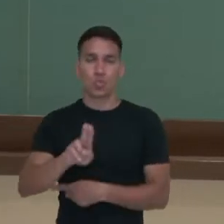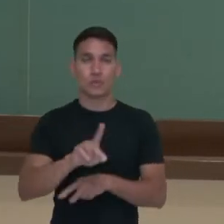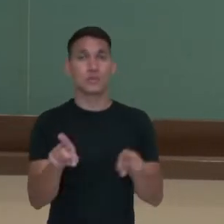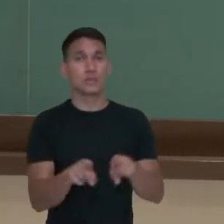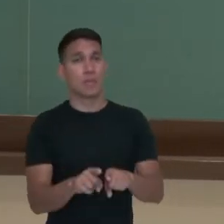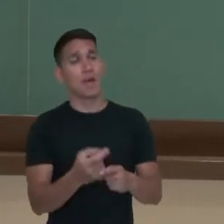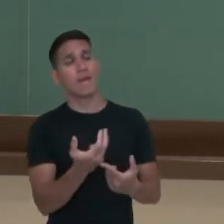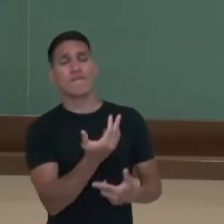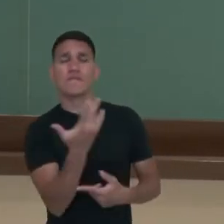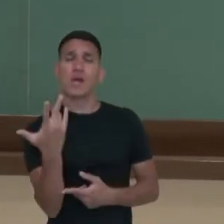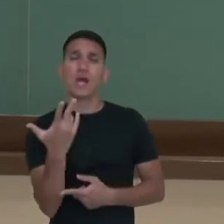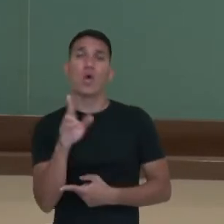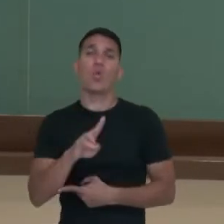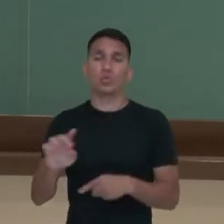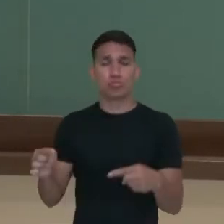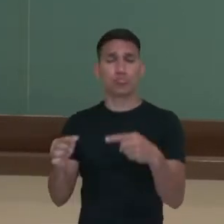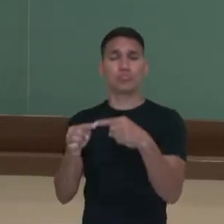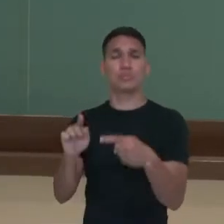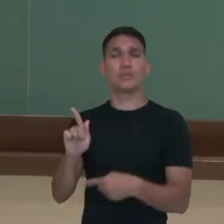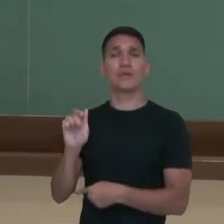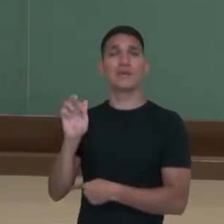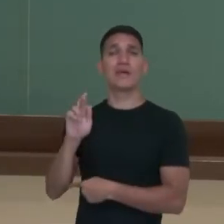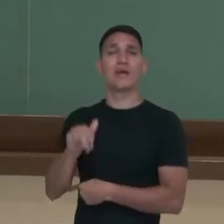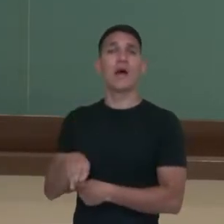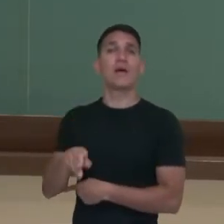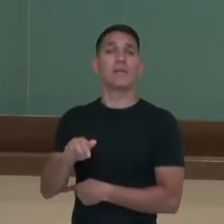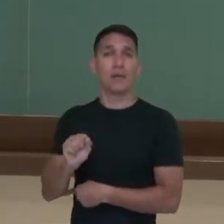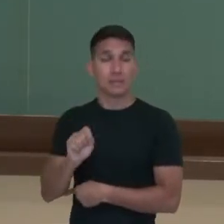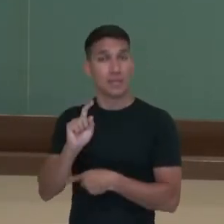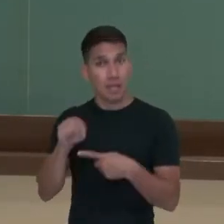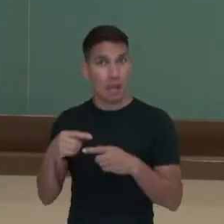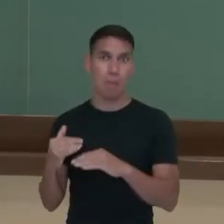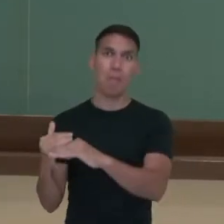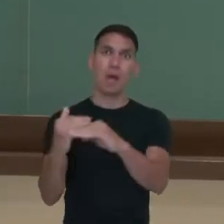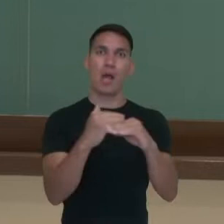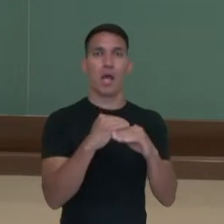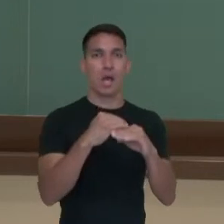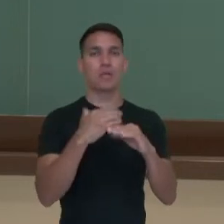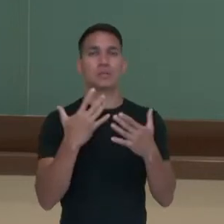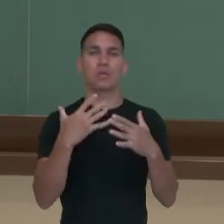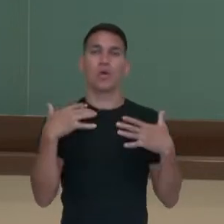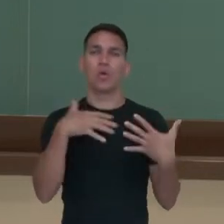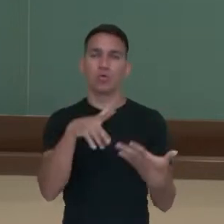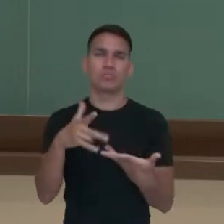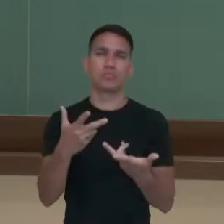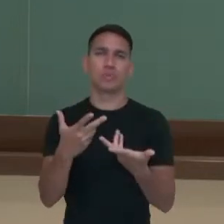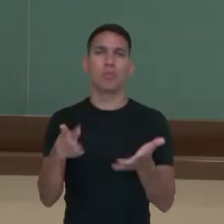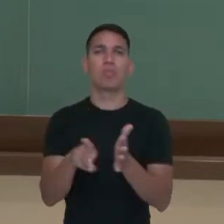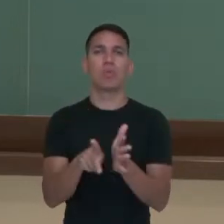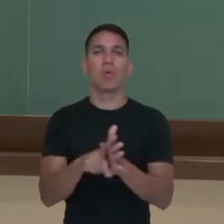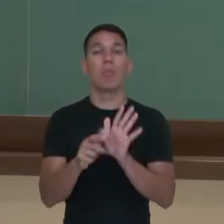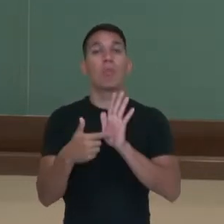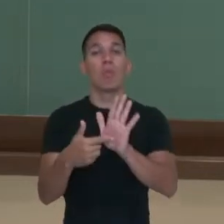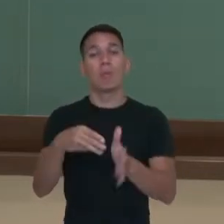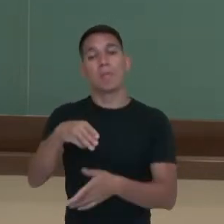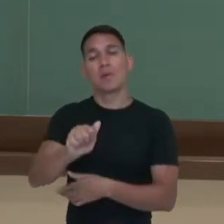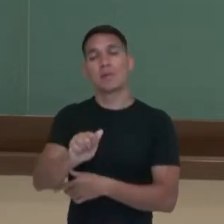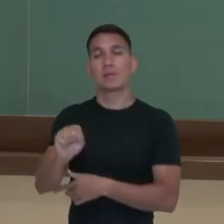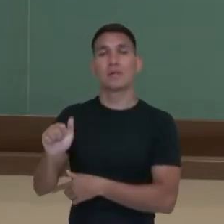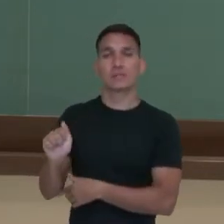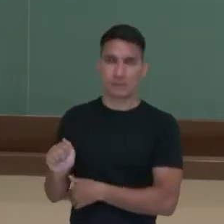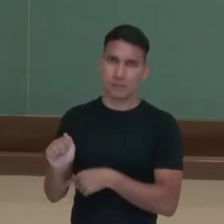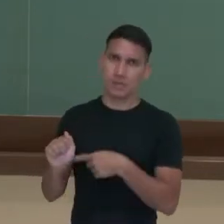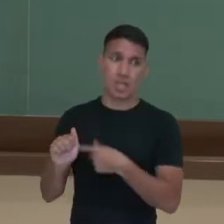em gramas, por exemplo. Então, a gente tem aí gramas como o padrão para, para representar a massa. E